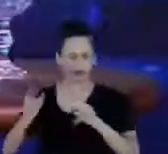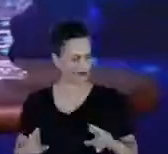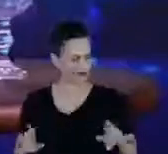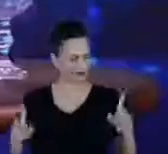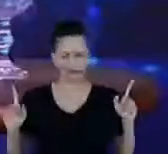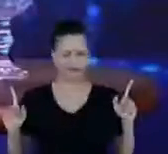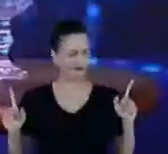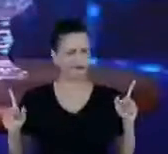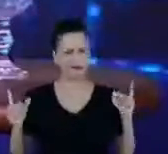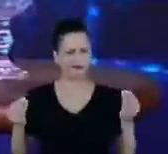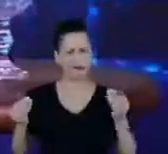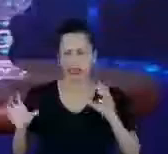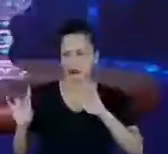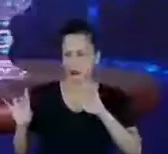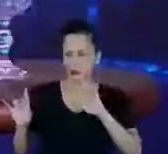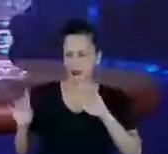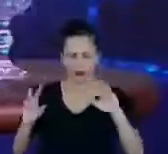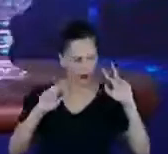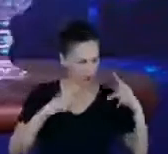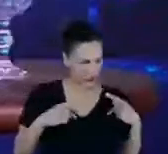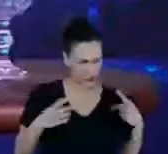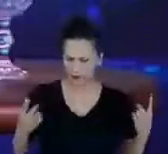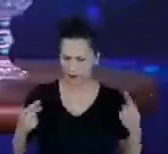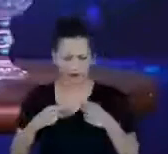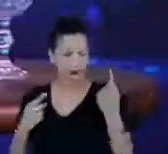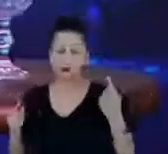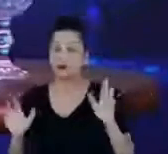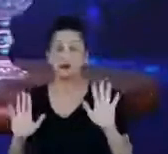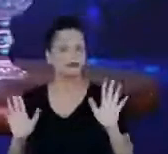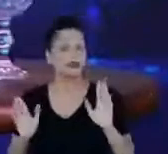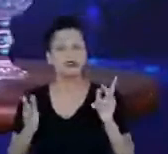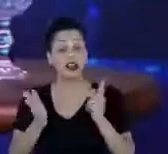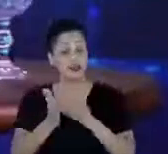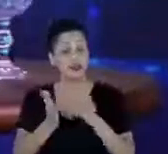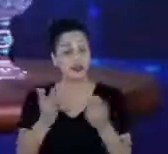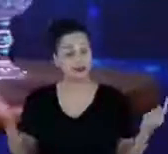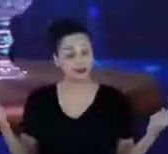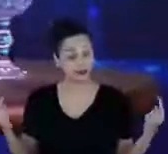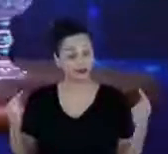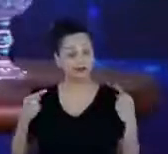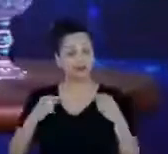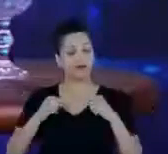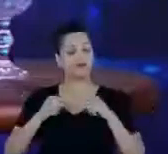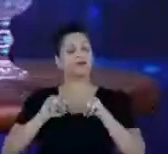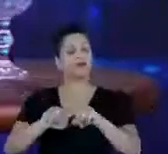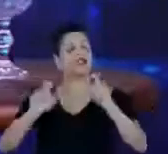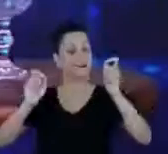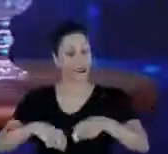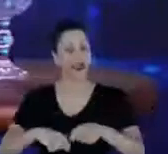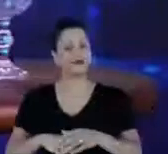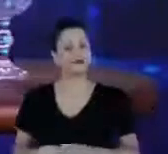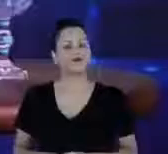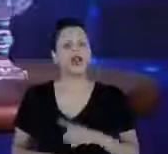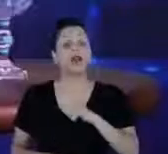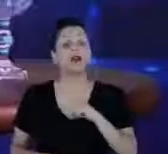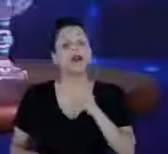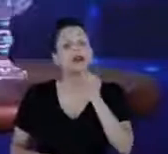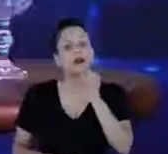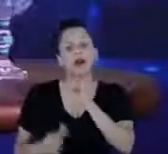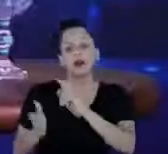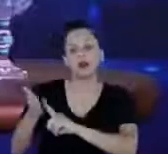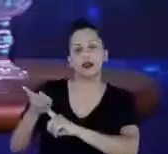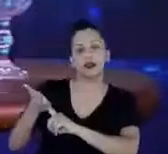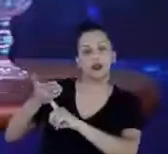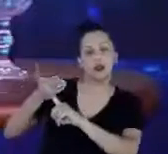tomate as coisas vocês acabam de com ser humano na verdade uma de abrir a outra conforme a gente usa a tecnologia né para pegar e